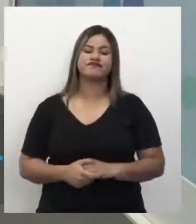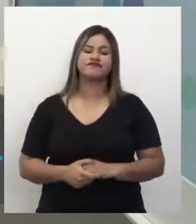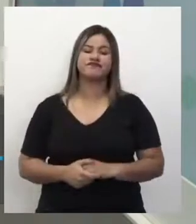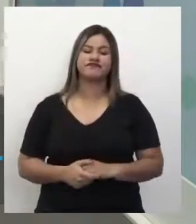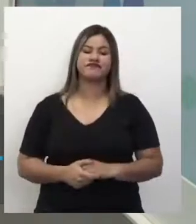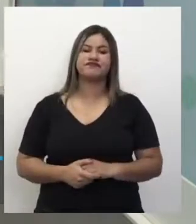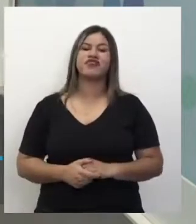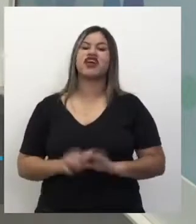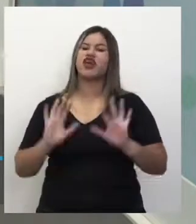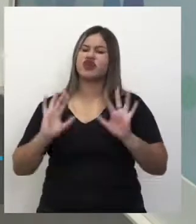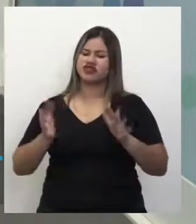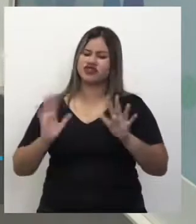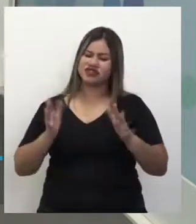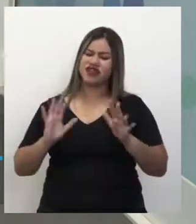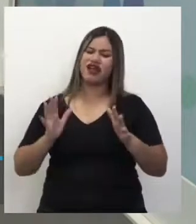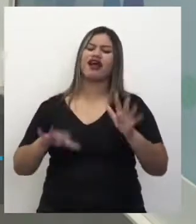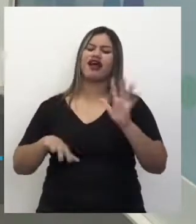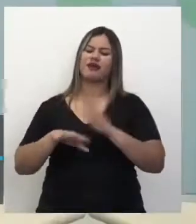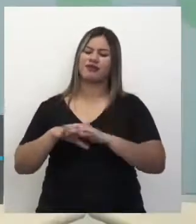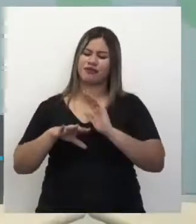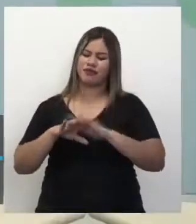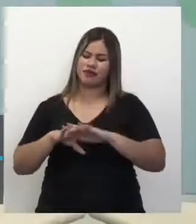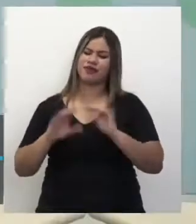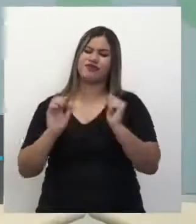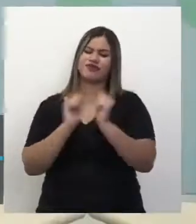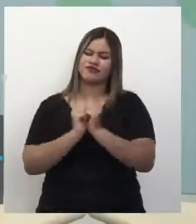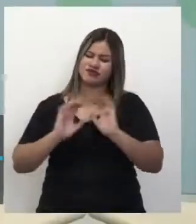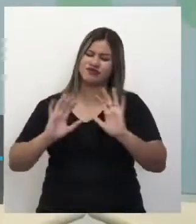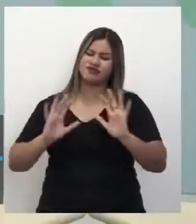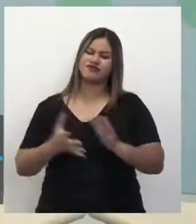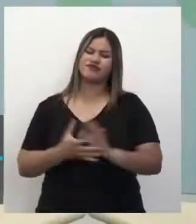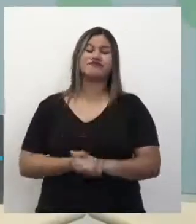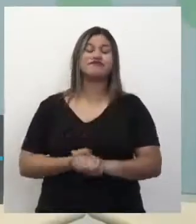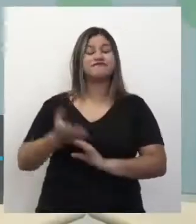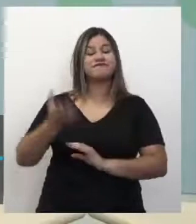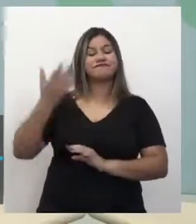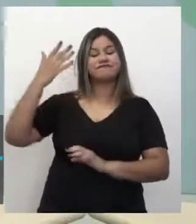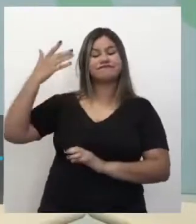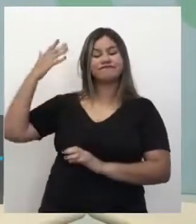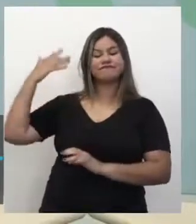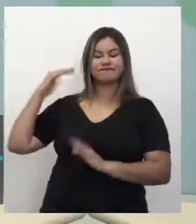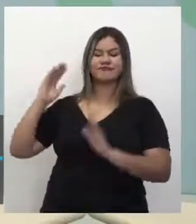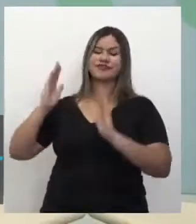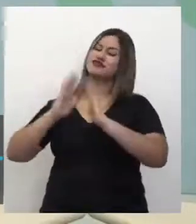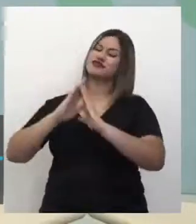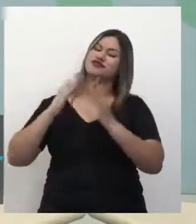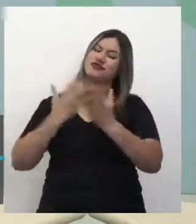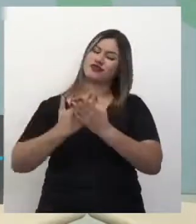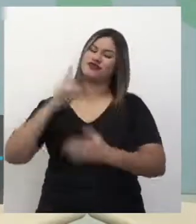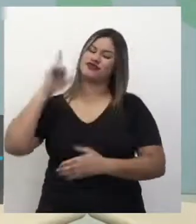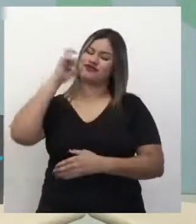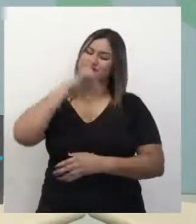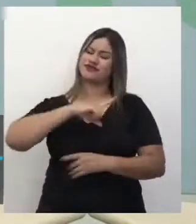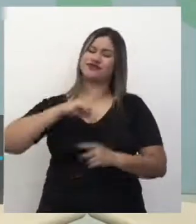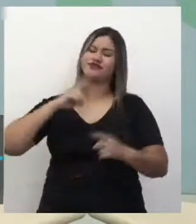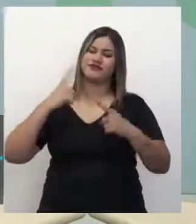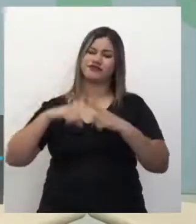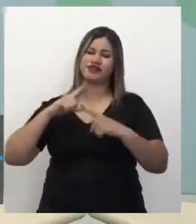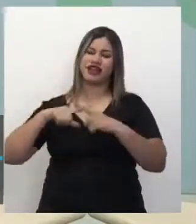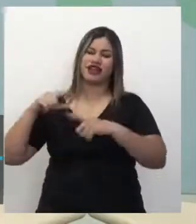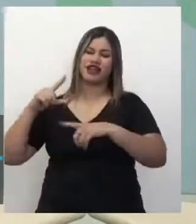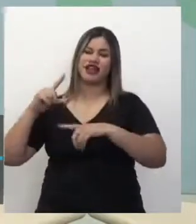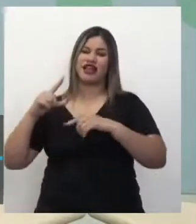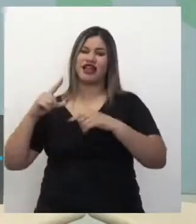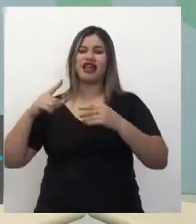Eu já fiz isso na escola também. Faz muito tempo. Seda eu nunca fiz. E naquela época, né, ir para a escola era mais difícil, né? Porque a gente tinha que fugir dos dinossauros para